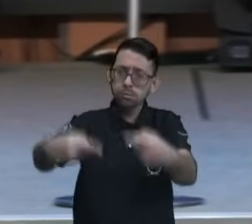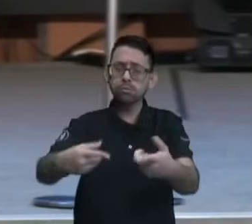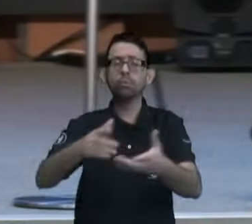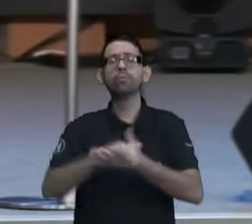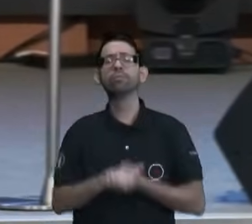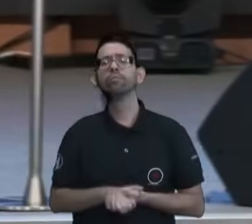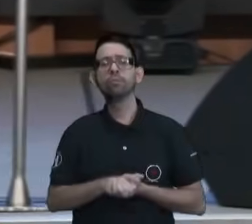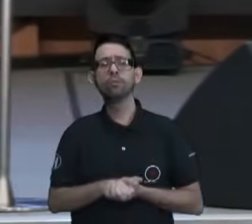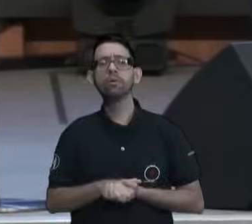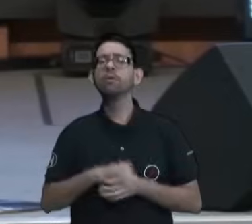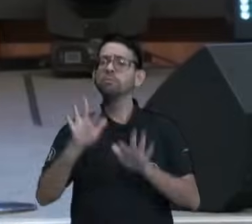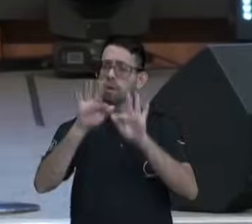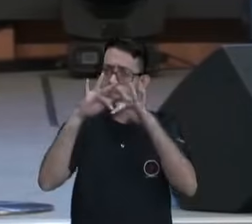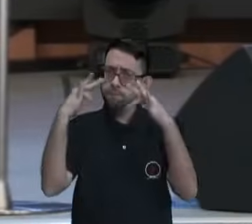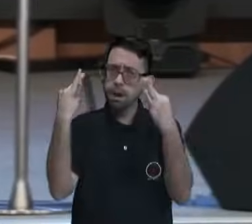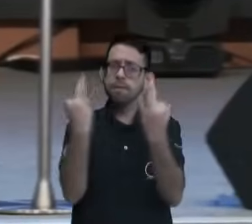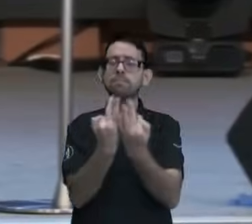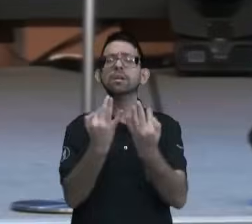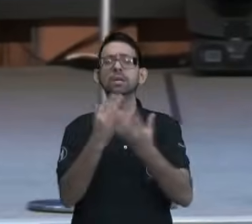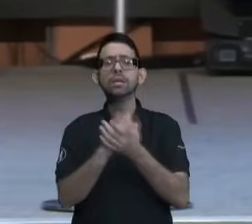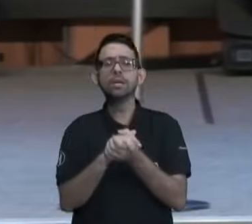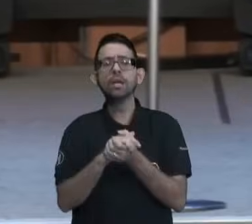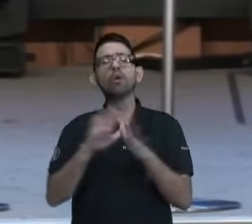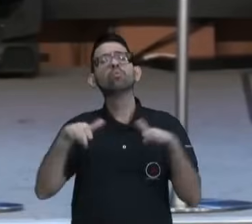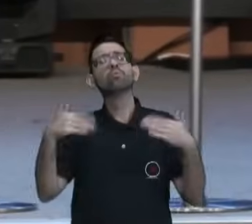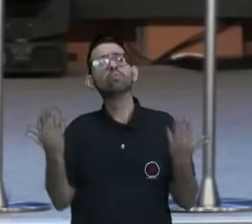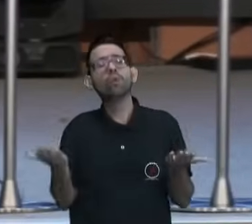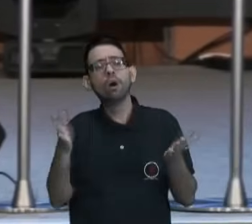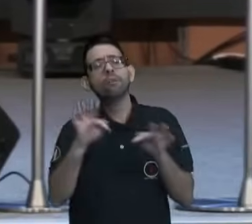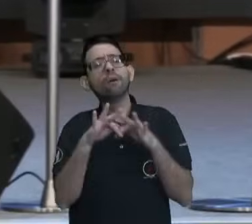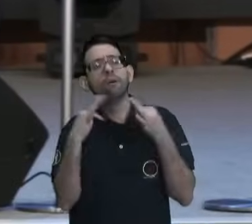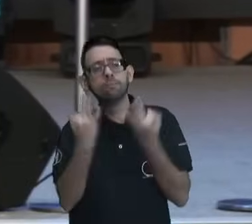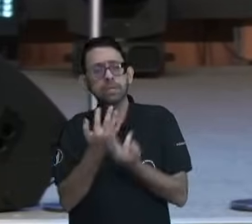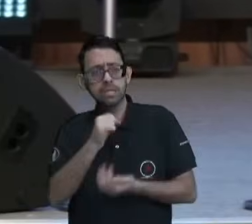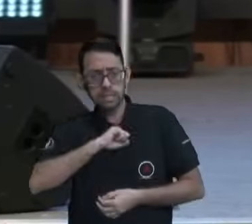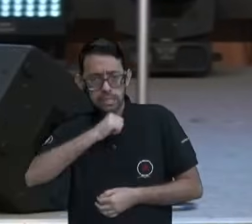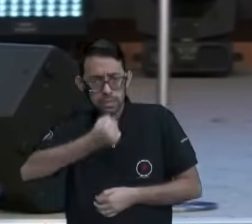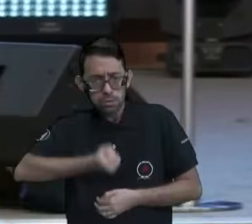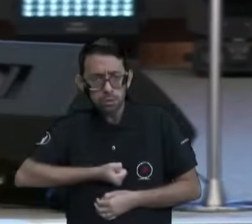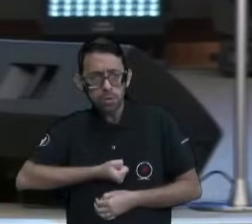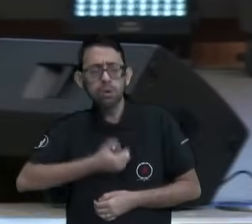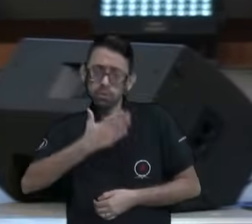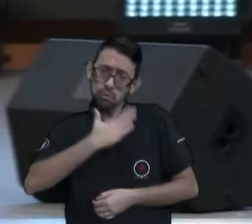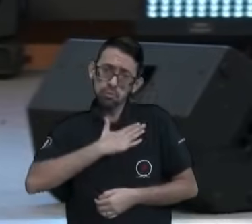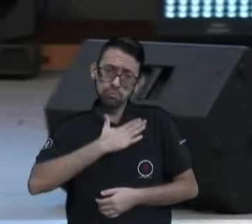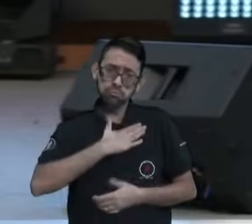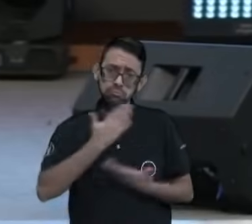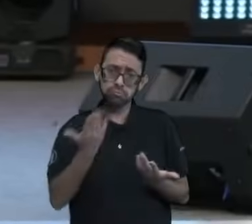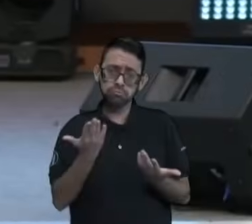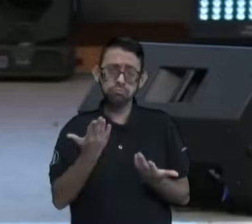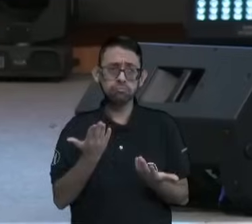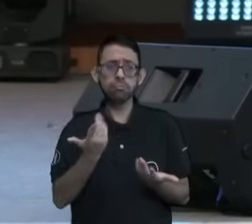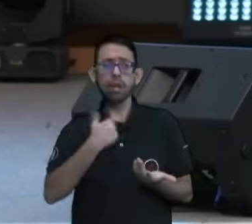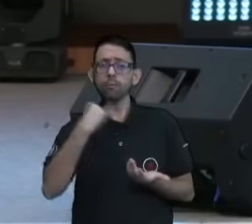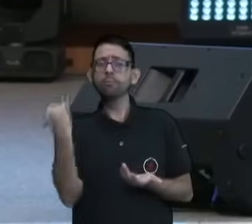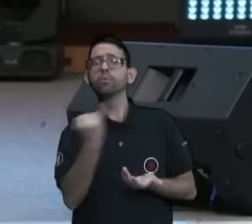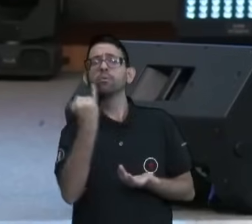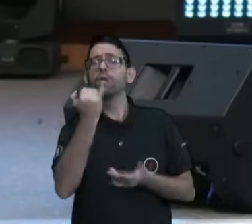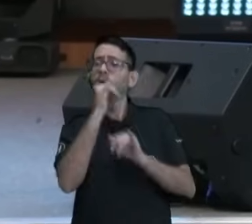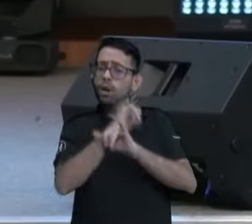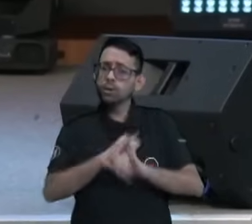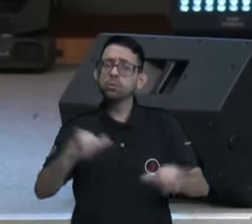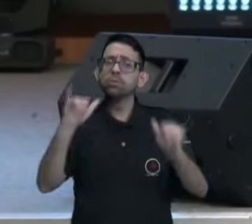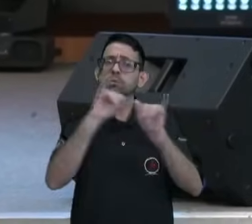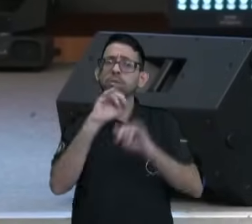na nossa família eu sou de uma família sacerdotal importante dizer que durante 30 anos